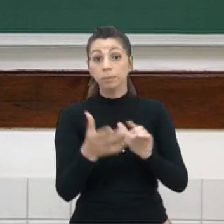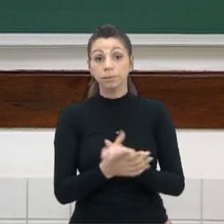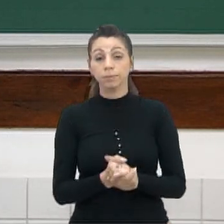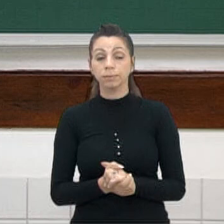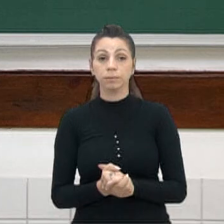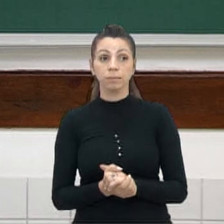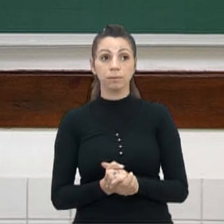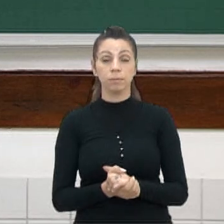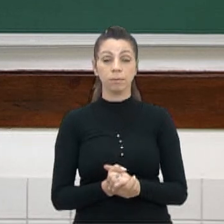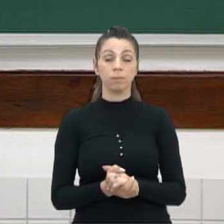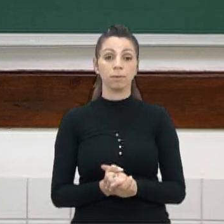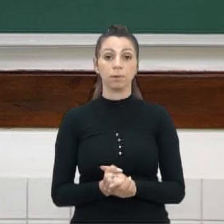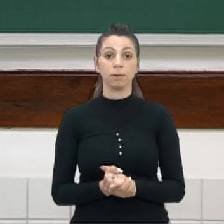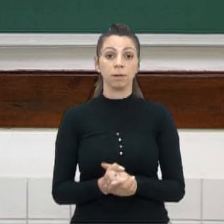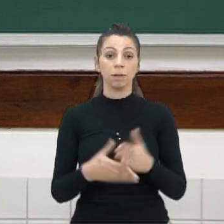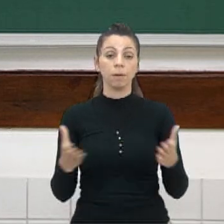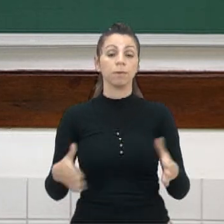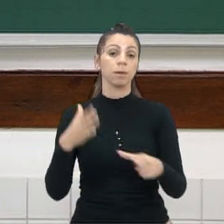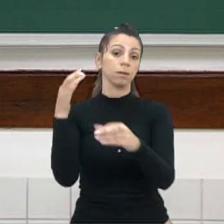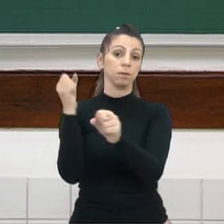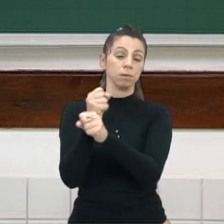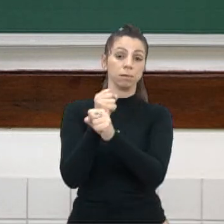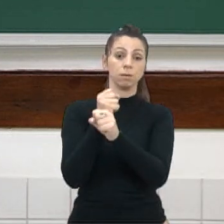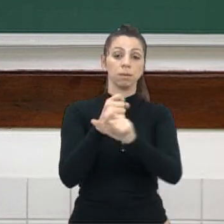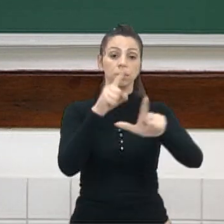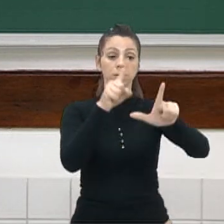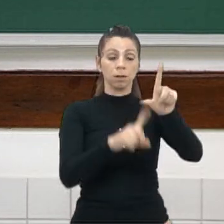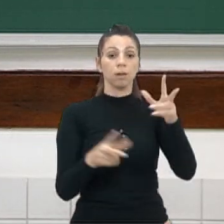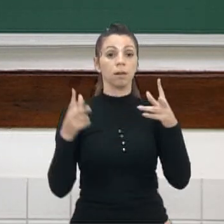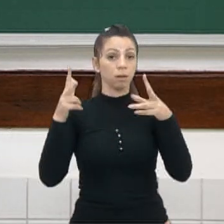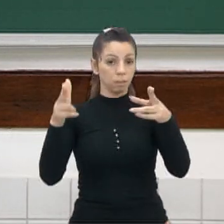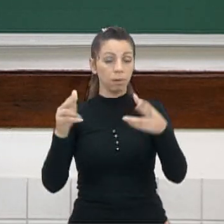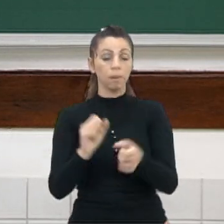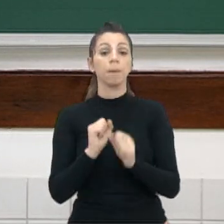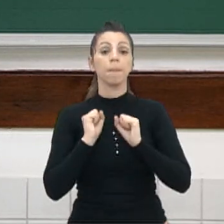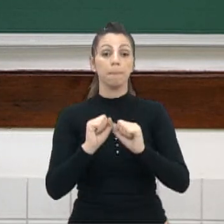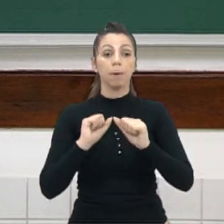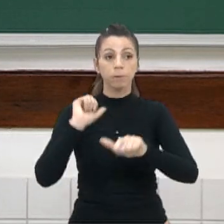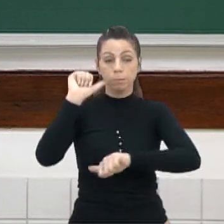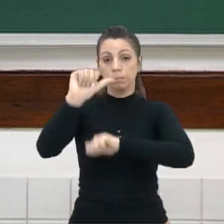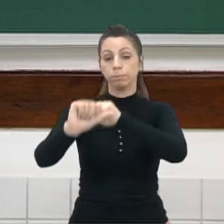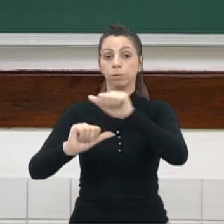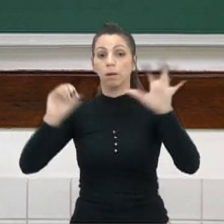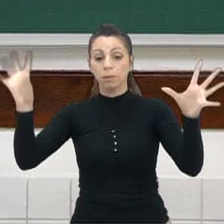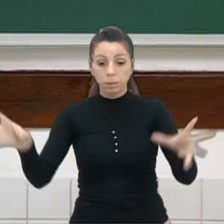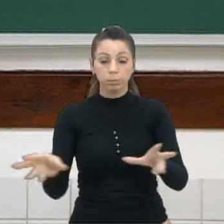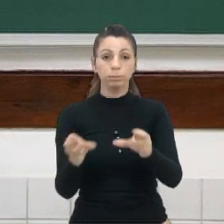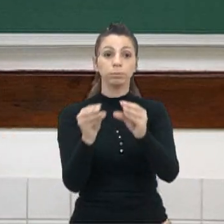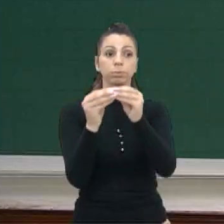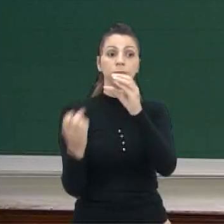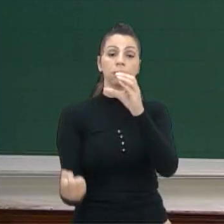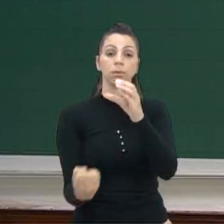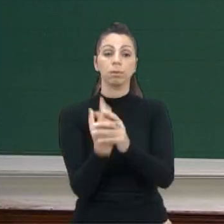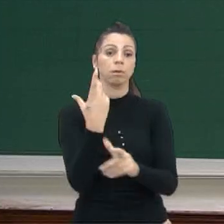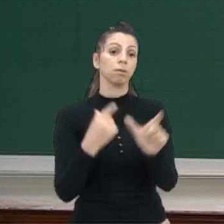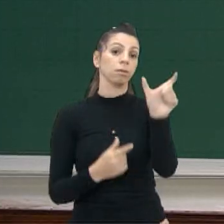Então, essa adição aqui, como as partes literais são as mesmas, eu posso transformar num único monômio. E esse monômio é